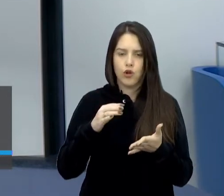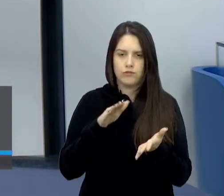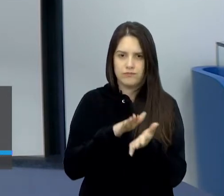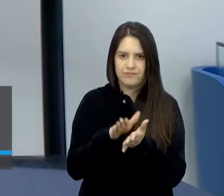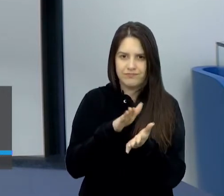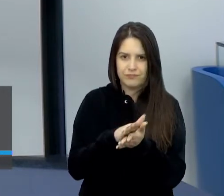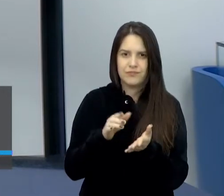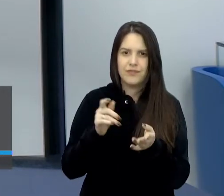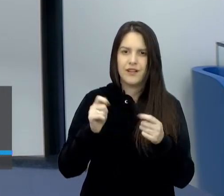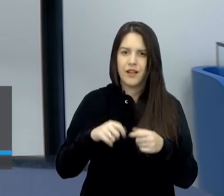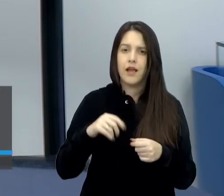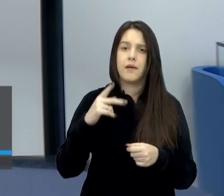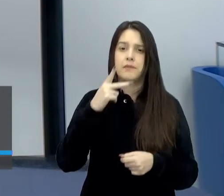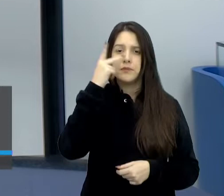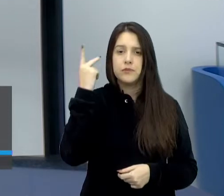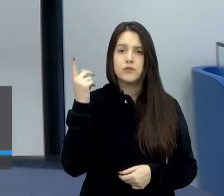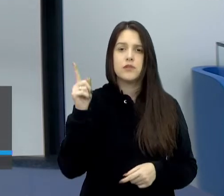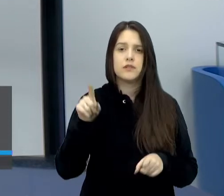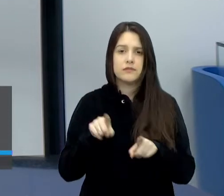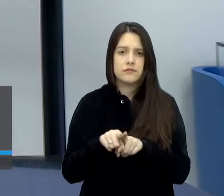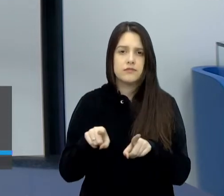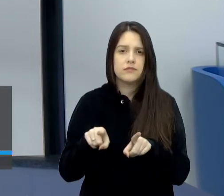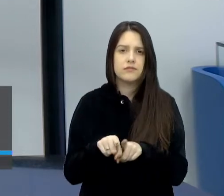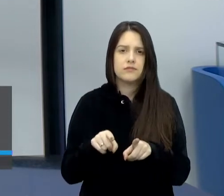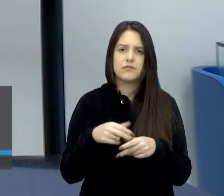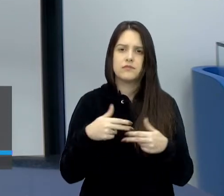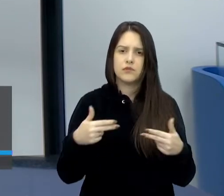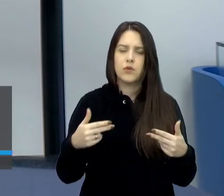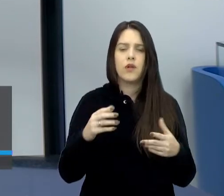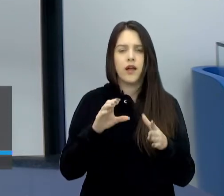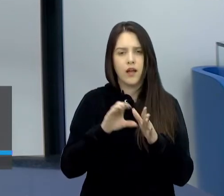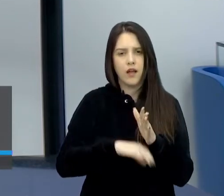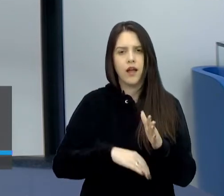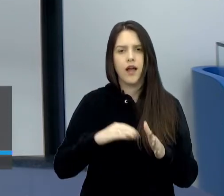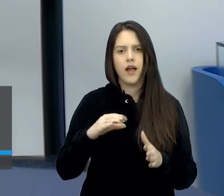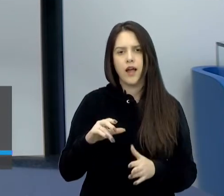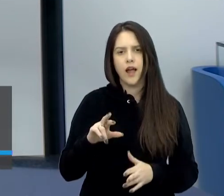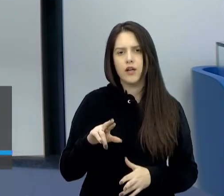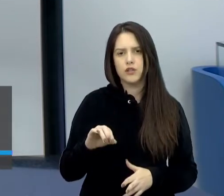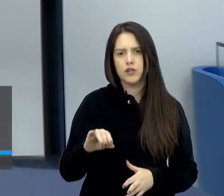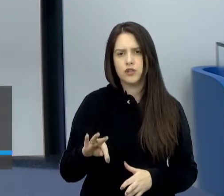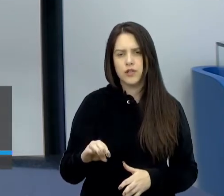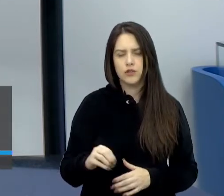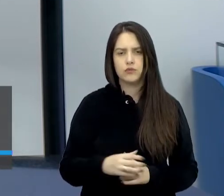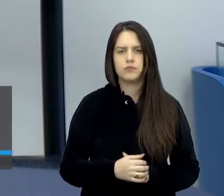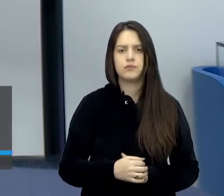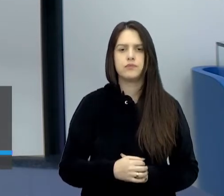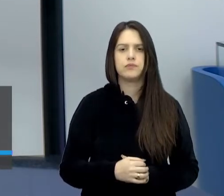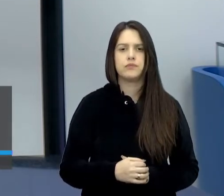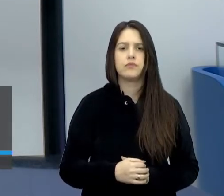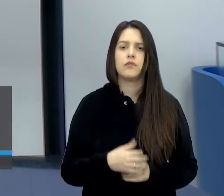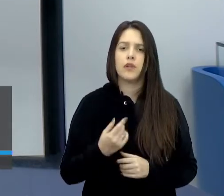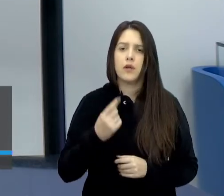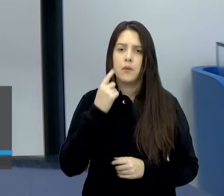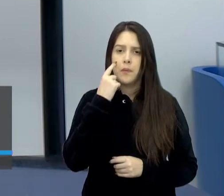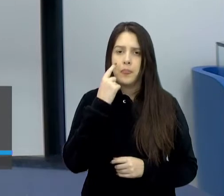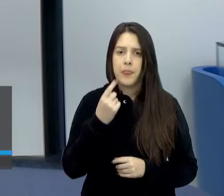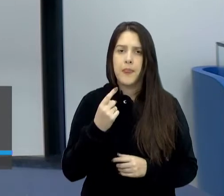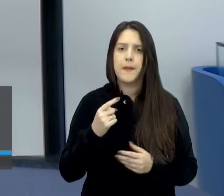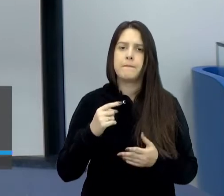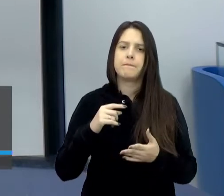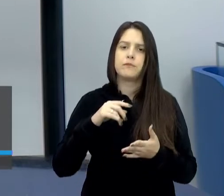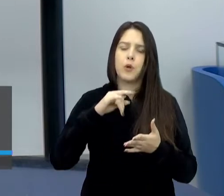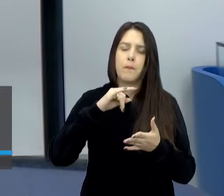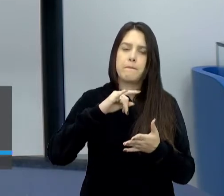isso. Mas precisa ter uma conta em banco, assim como o cartão de crédito, também precisa ter uma conta em banco. Então vamos lá, então boleto bancário